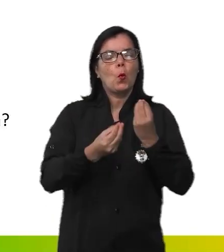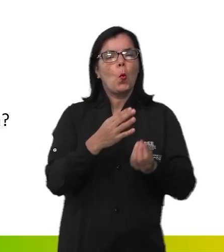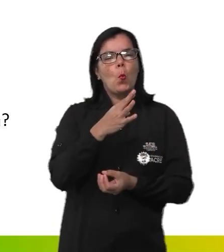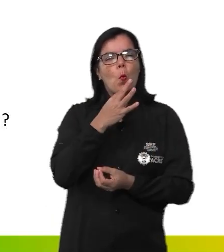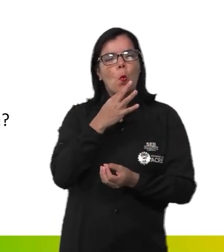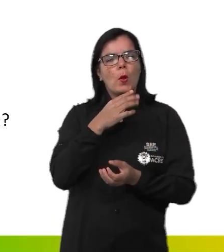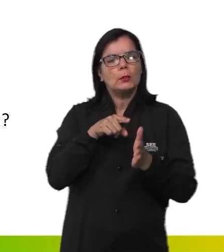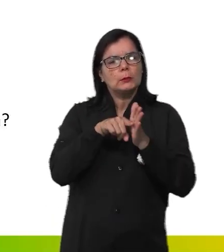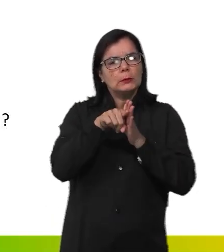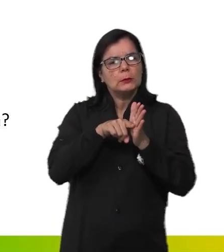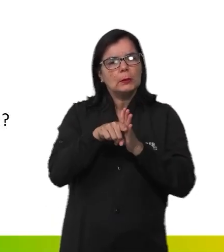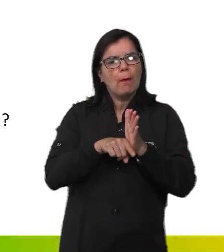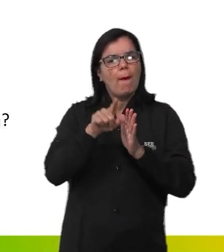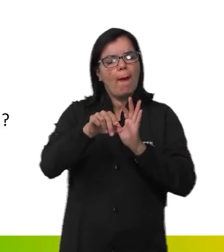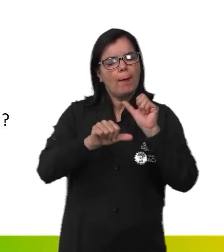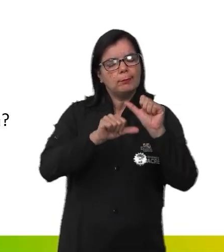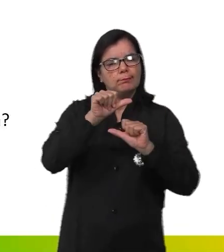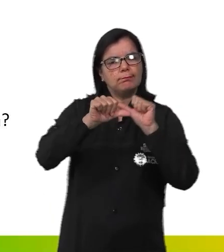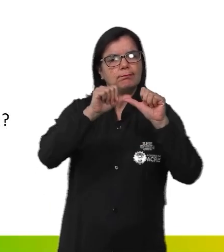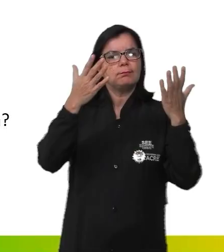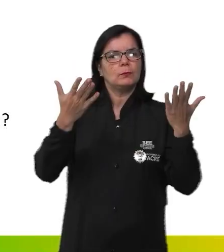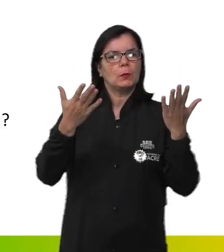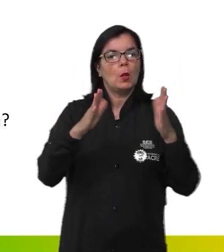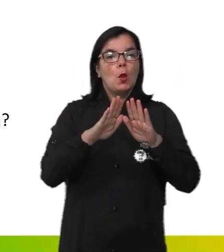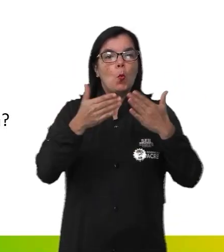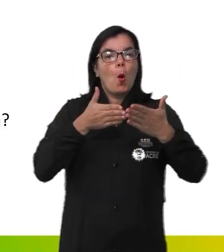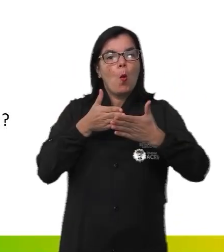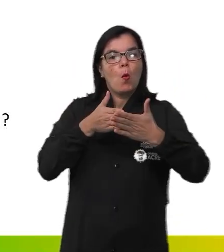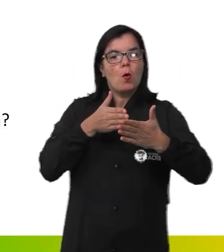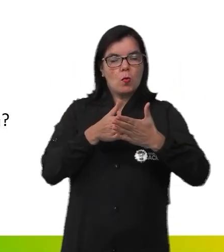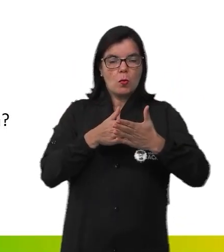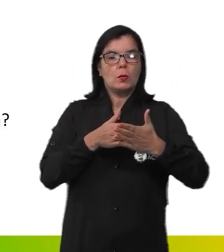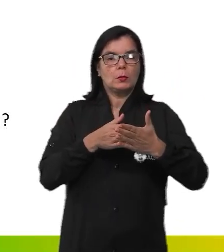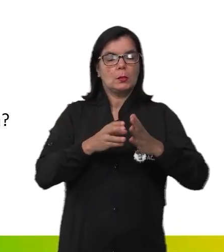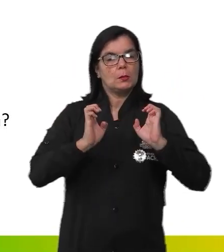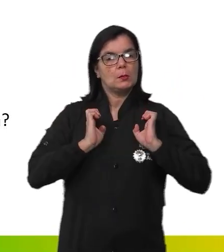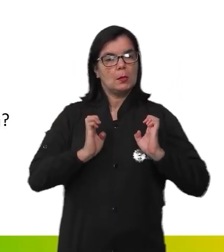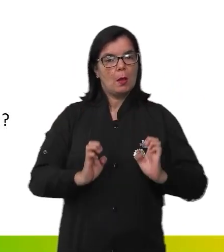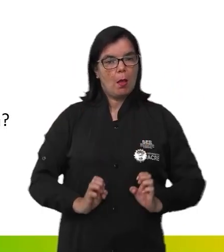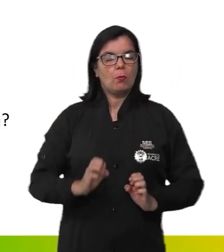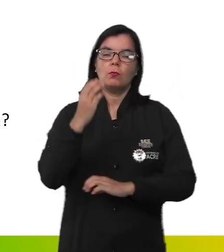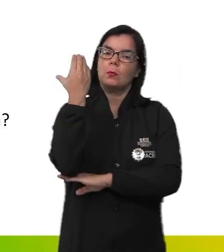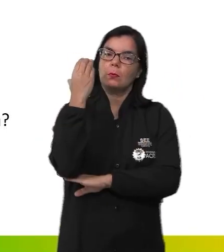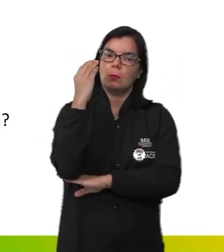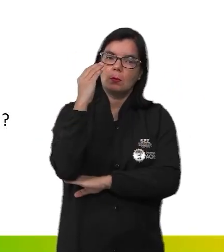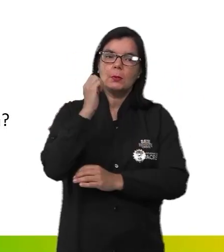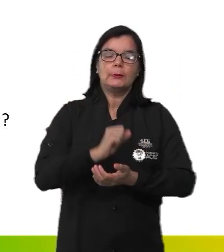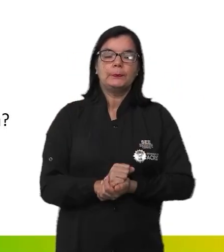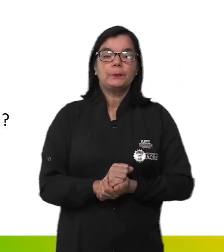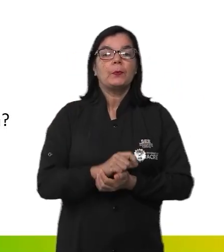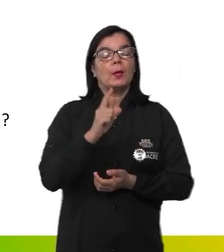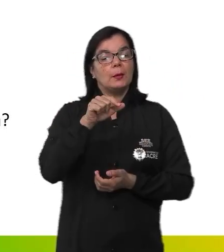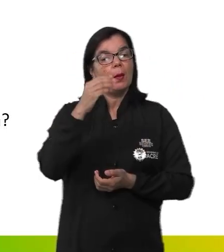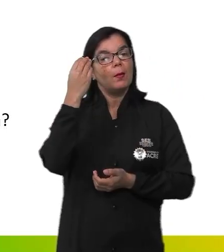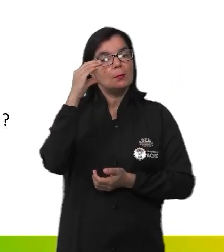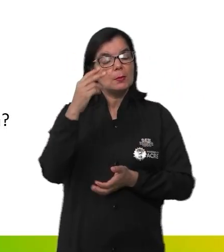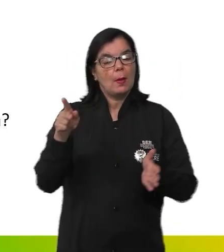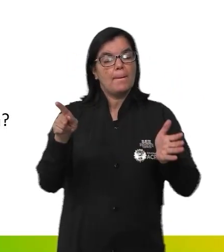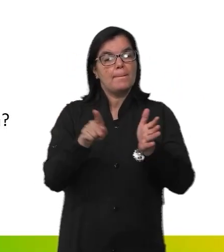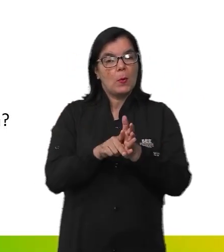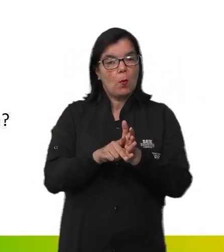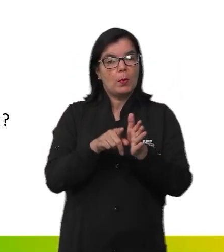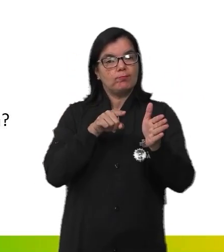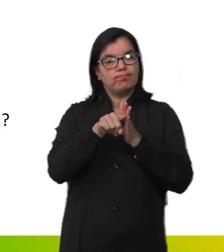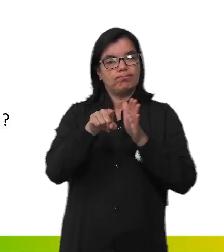conhecimento científico é construído? E quais os limites e implicações éticas das ciências? Então, a ciência, ela critica a própria